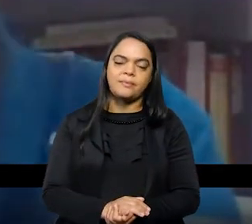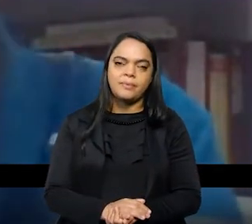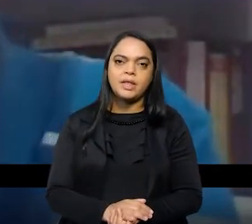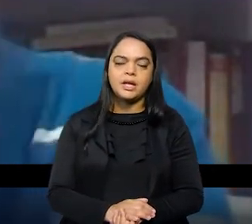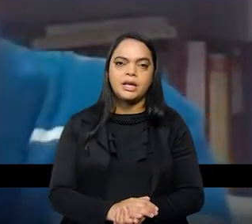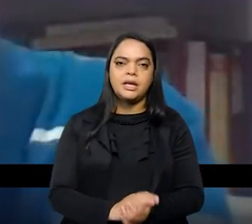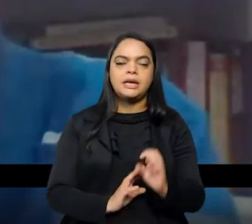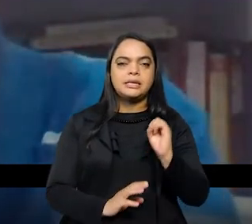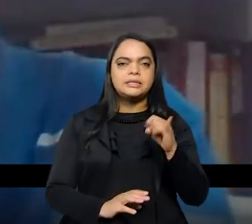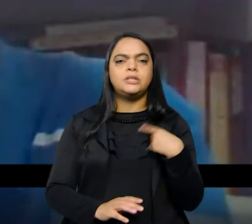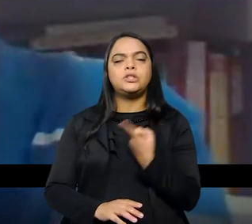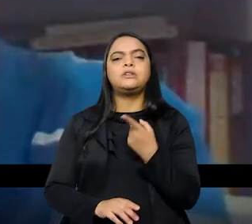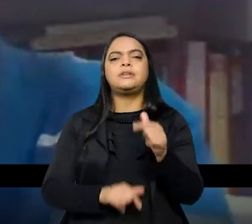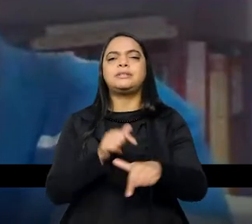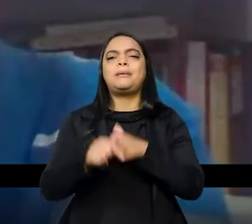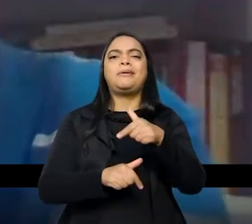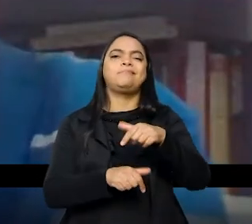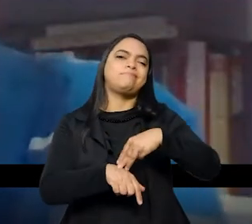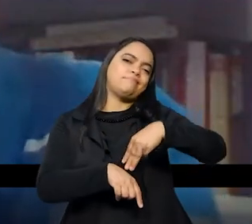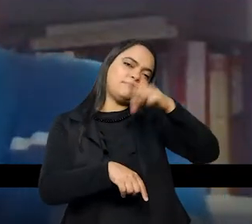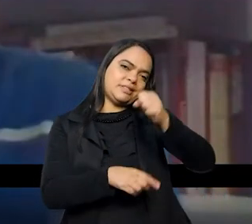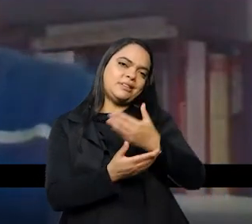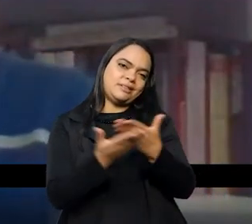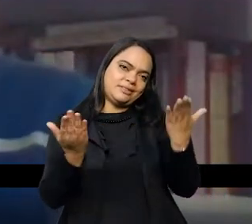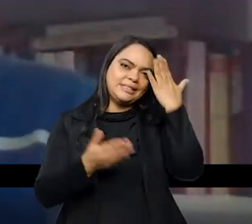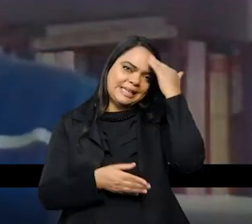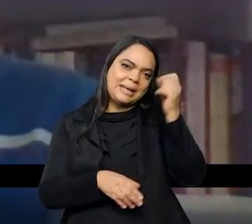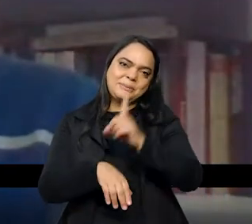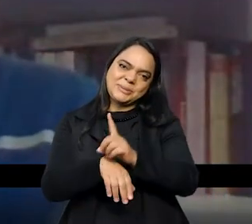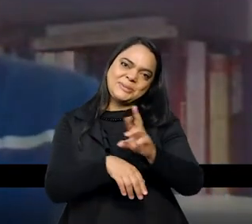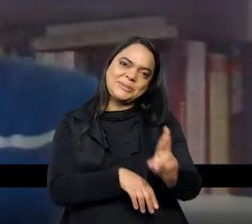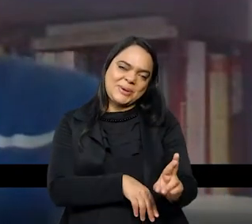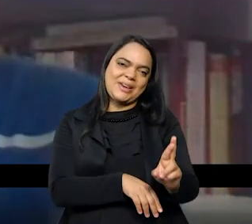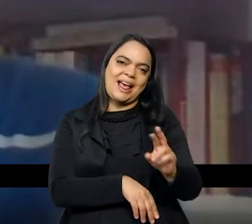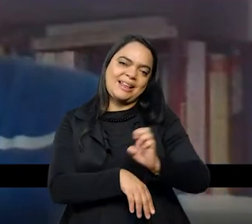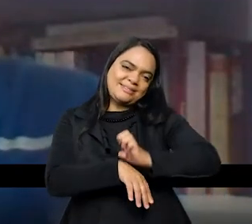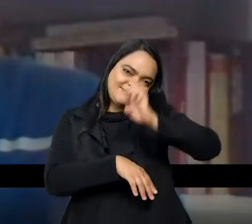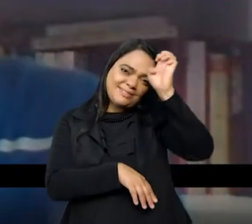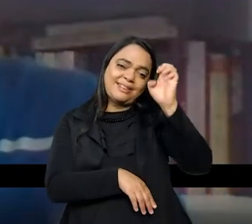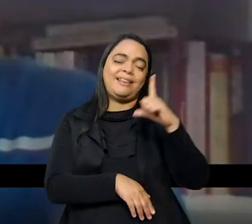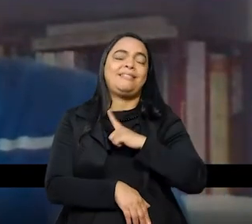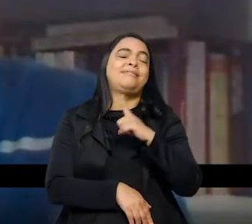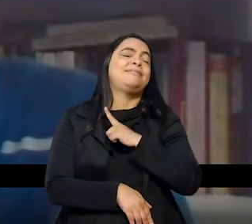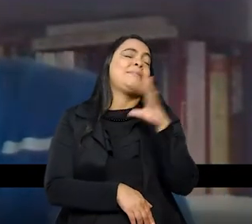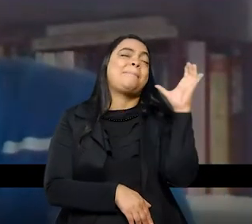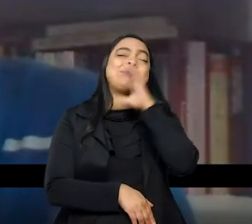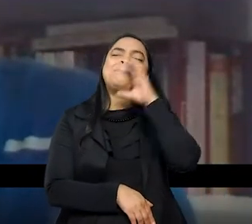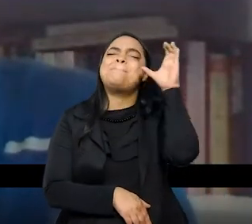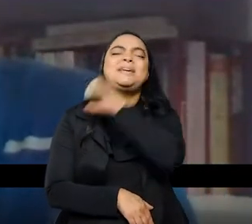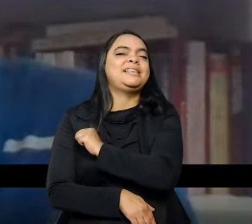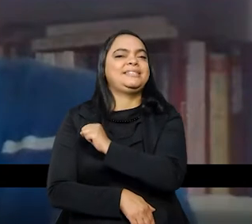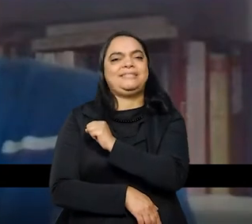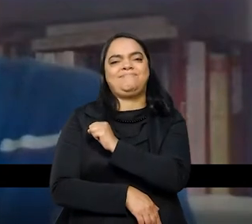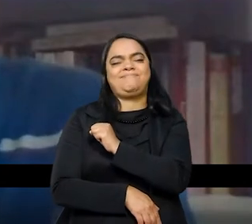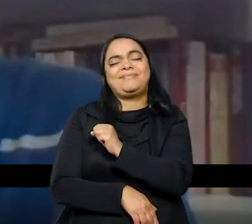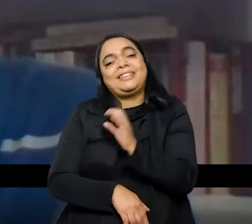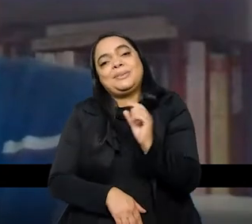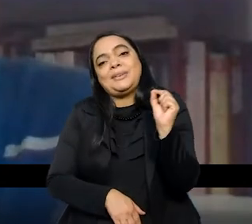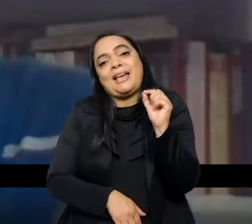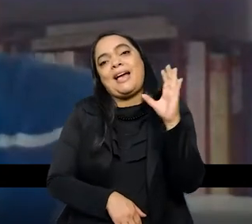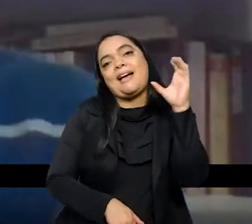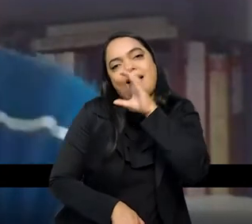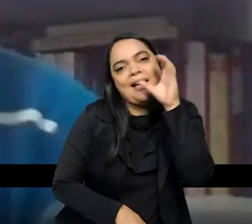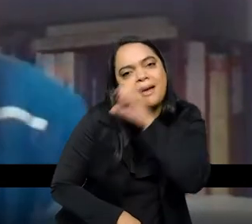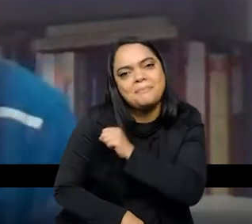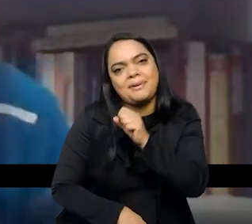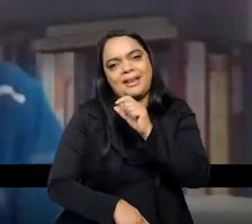trabalho de mestrado, todo mundo sabe, doutorado, especialização, a gente tem pressa. Né? E essa pressa, como se diz, é inimiga da